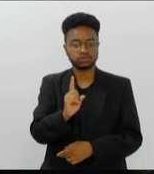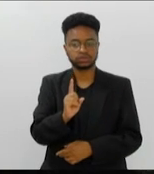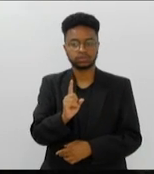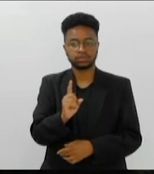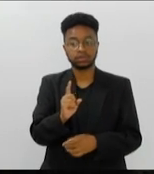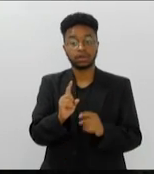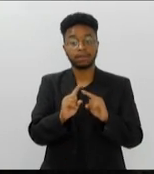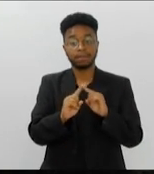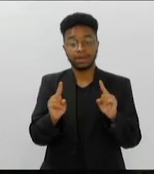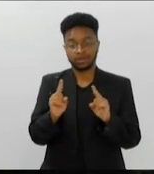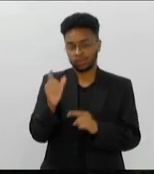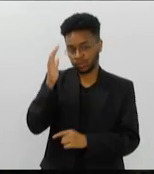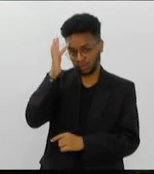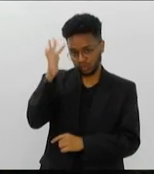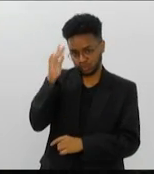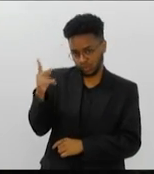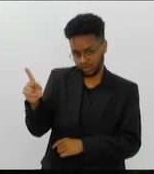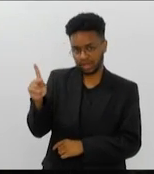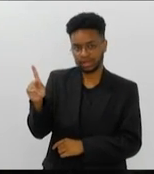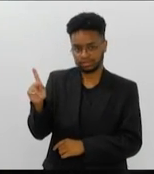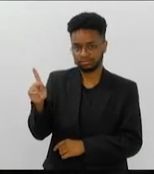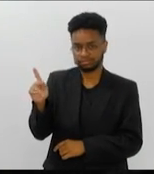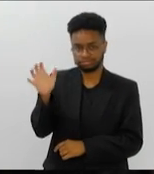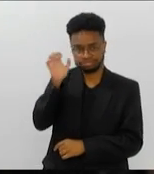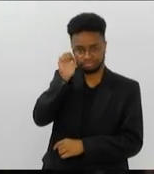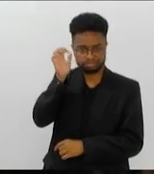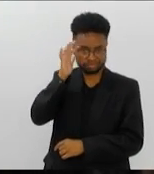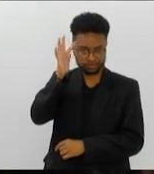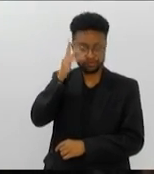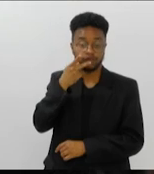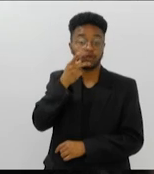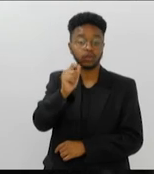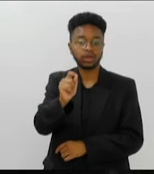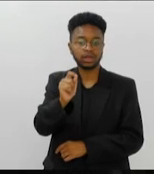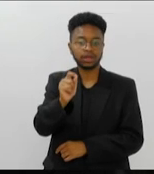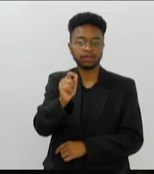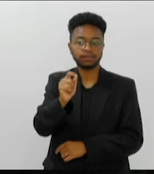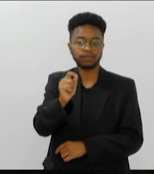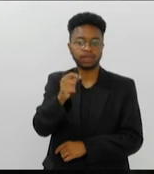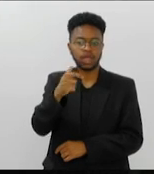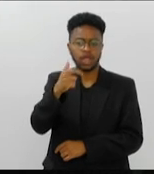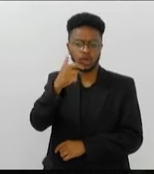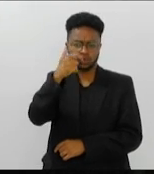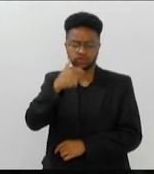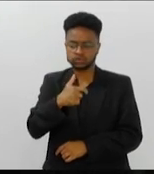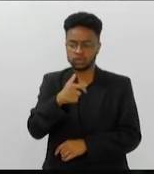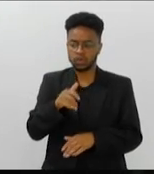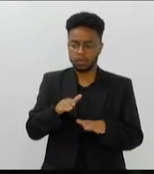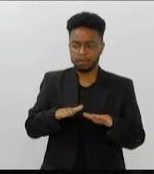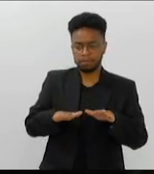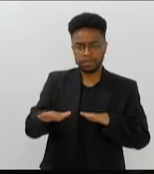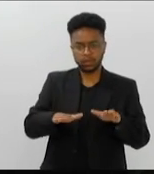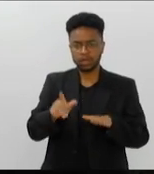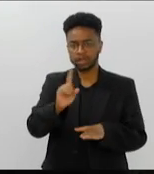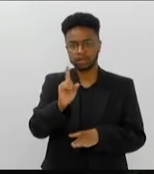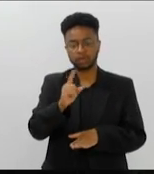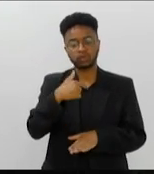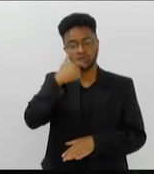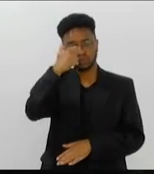no sonho do seu João, ao final dizia, eu não sou um pinguim, eu sou um